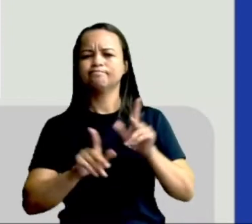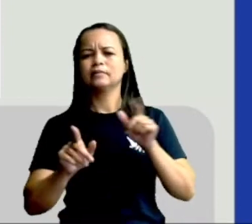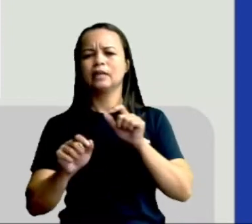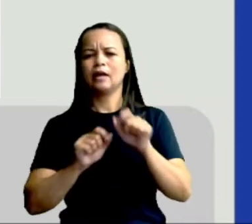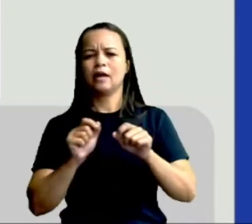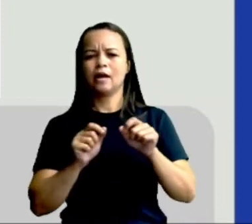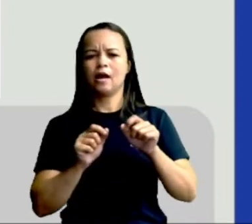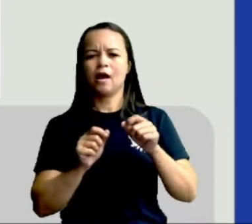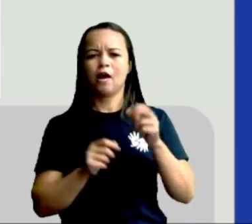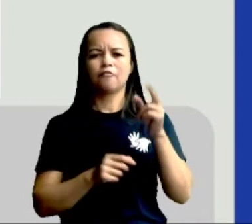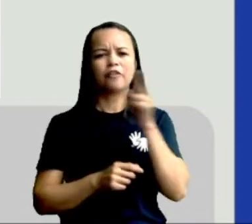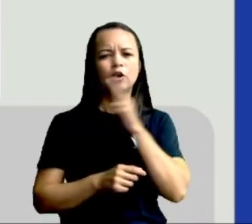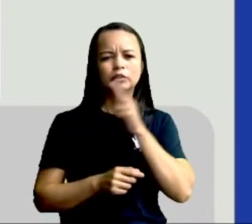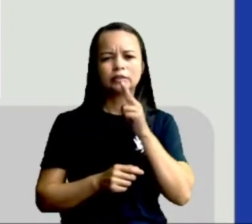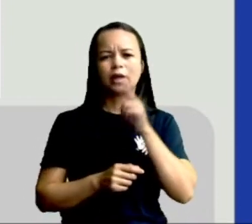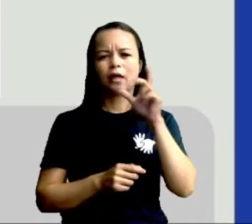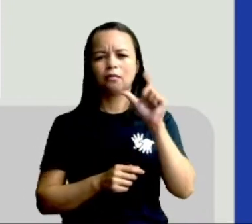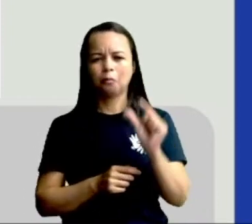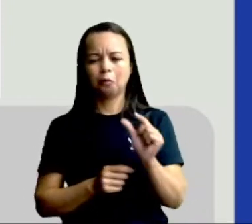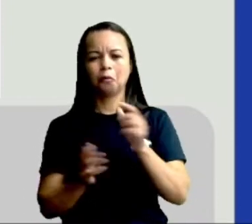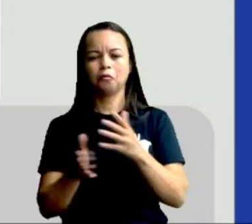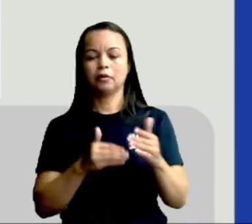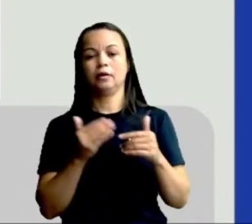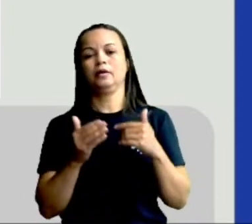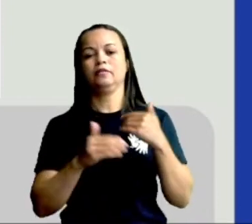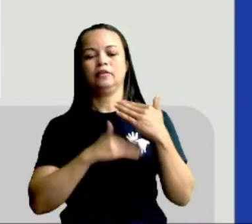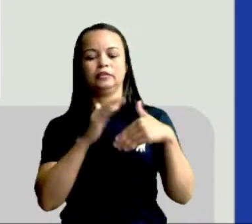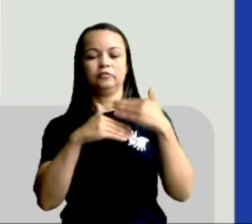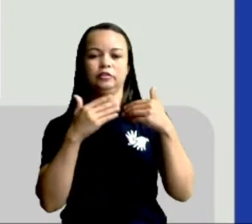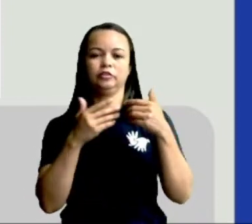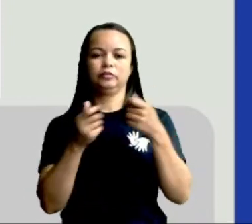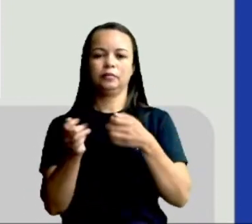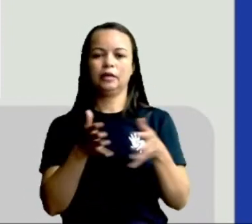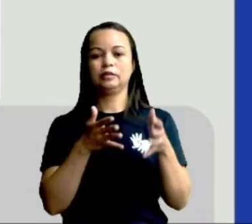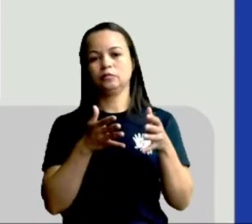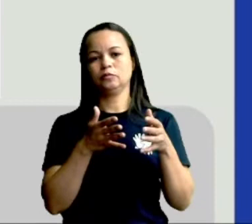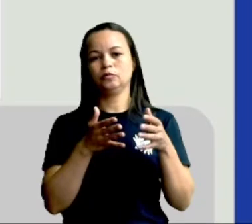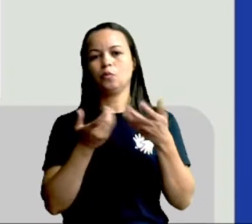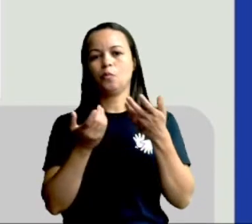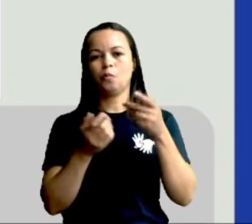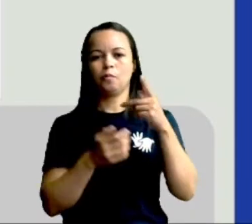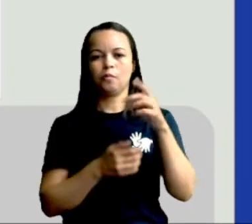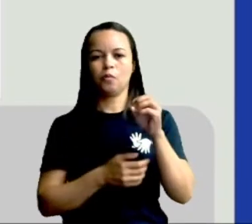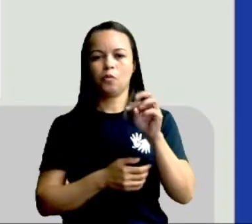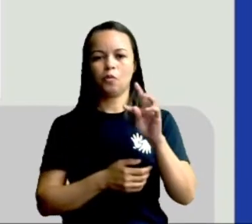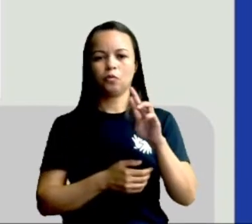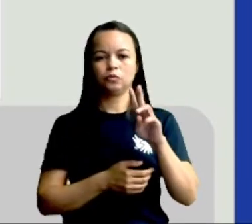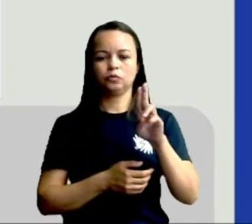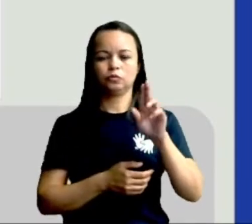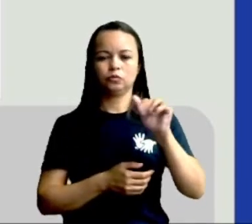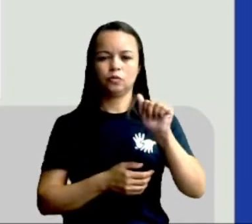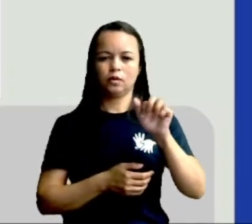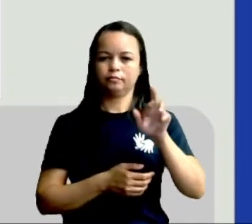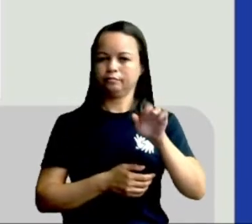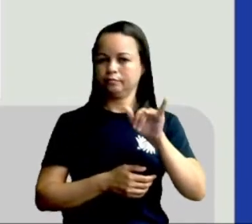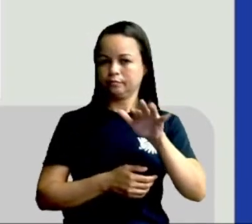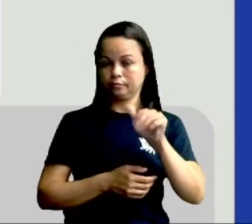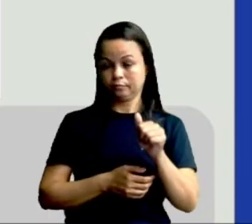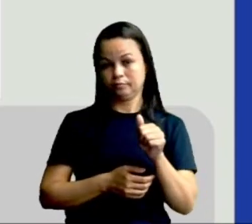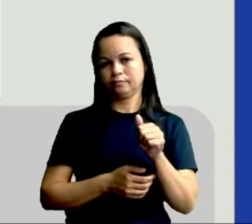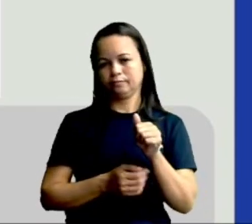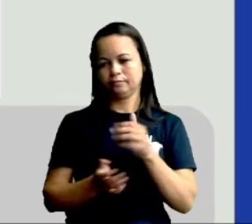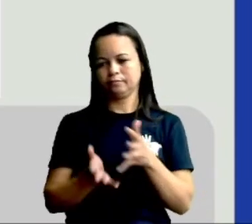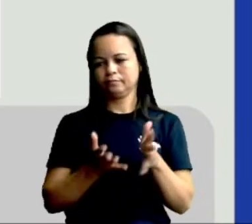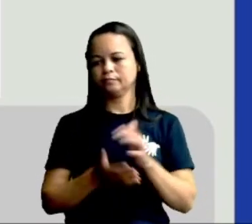baixa velocidade às vezes e elevados investimentos na estrutura portuária, construção de eclusas e canais,